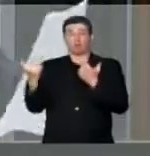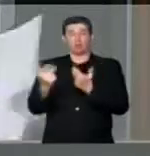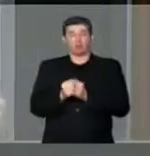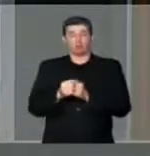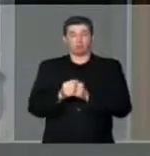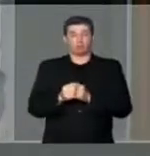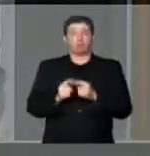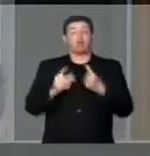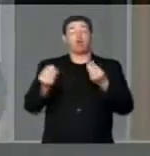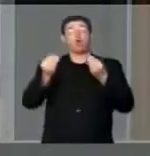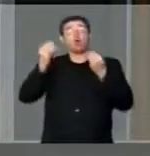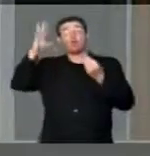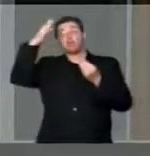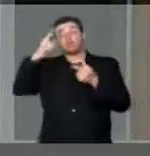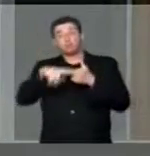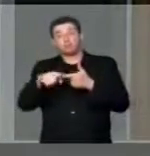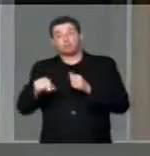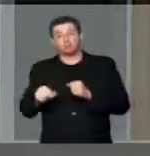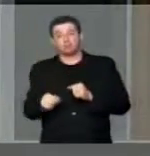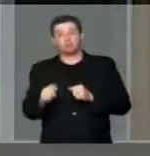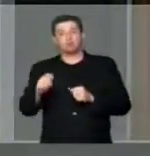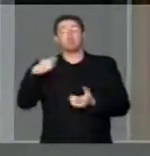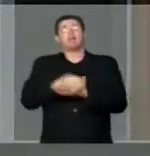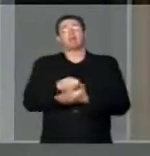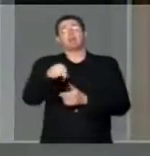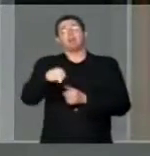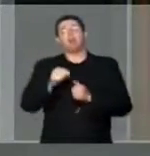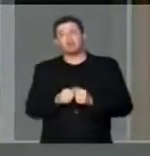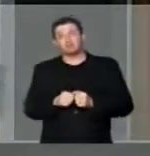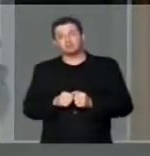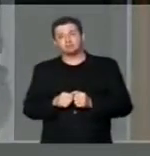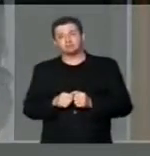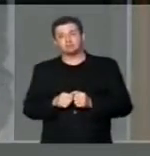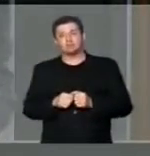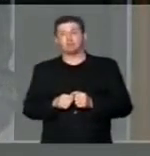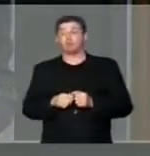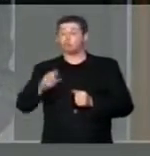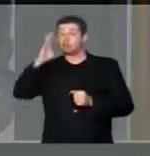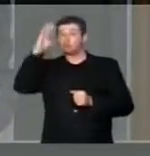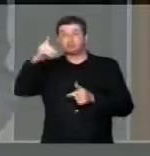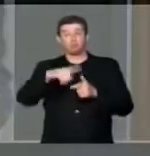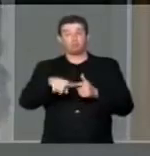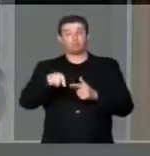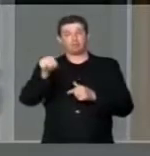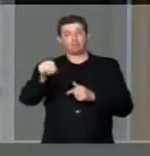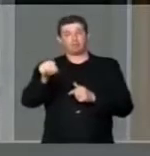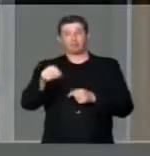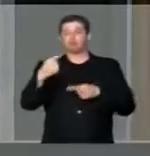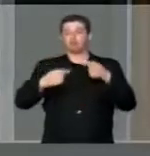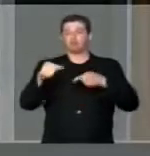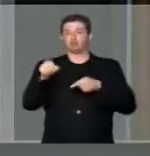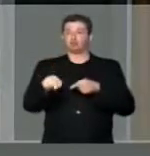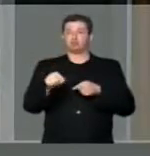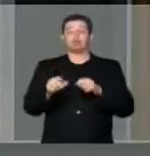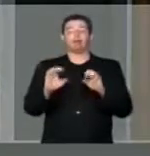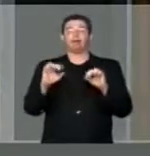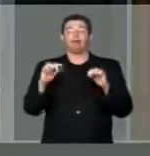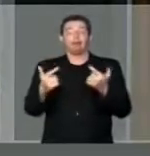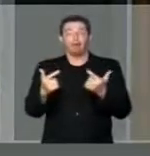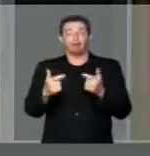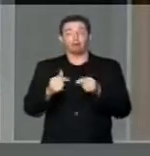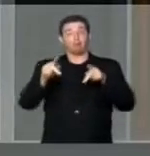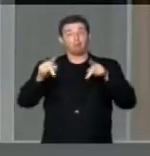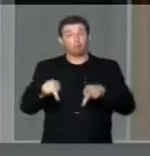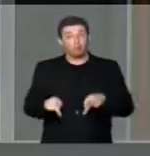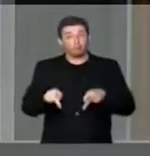é a saída para a crise? Quem vai pagar a conta da crise? Essa é a grande discussão, né? É óbvio que o